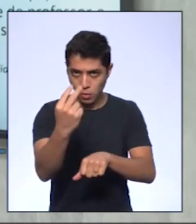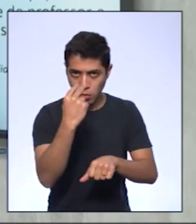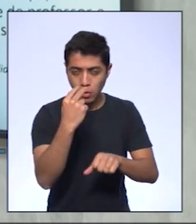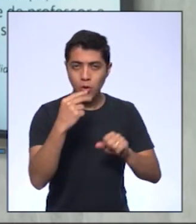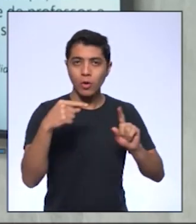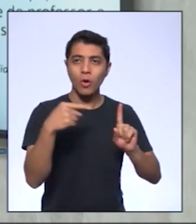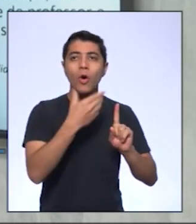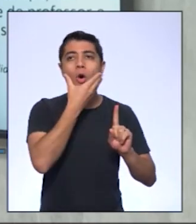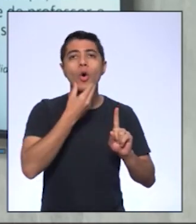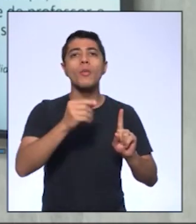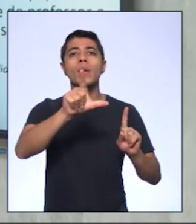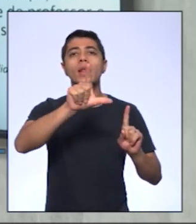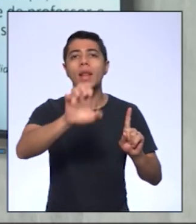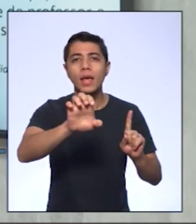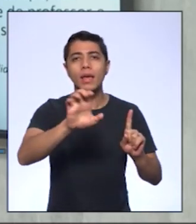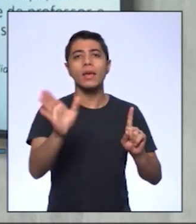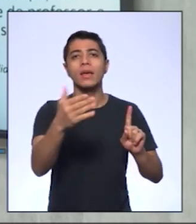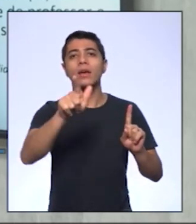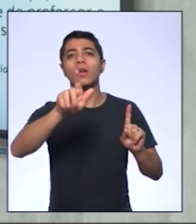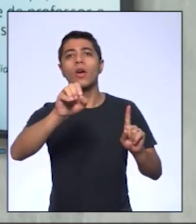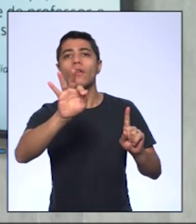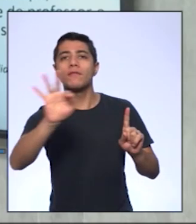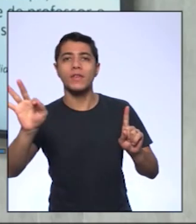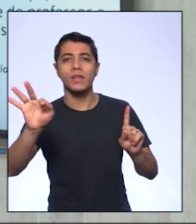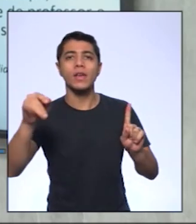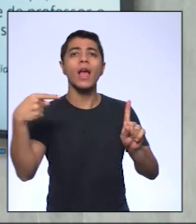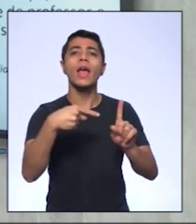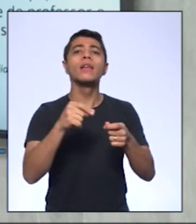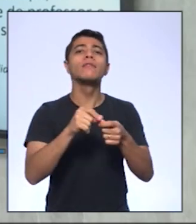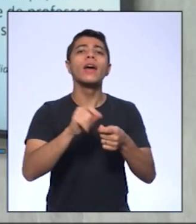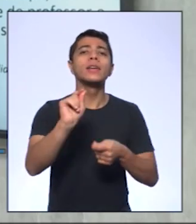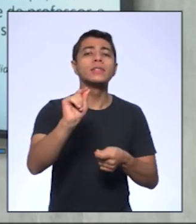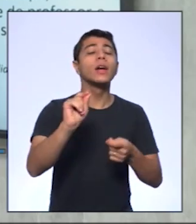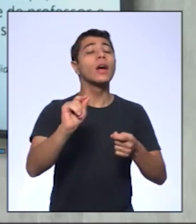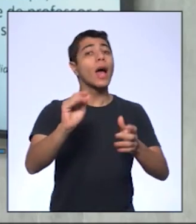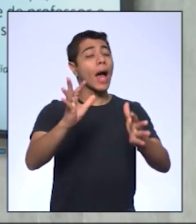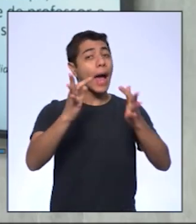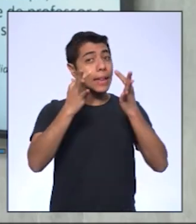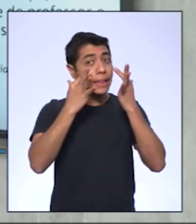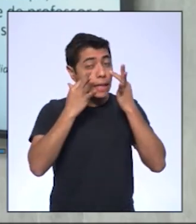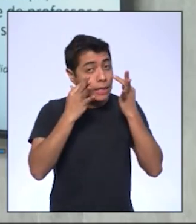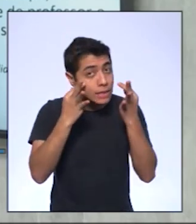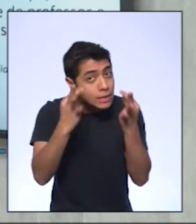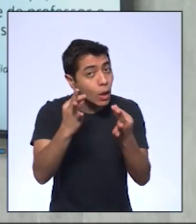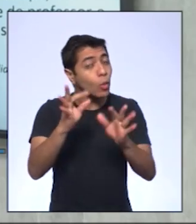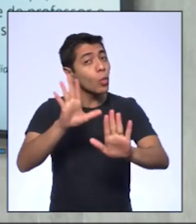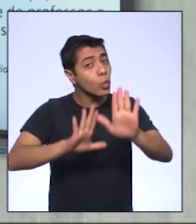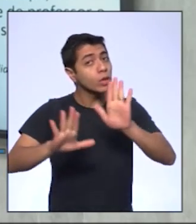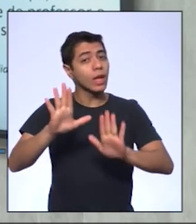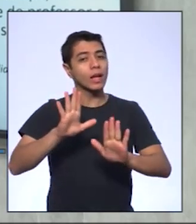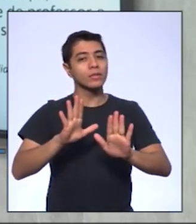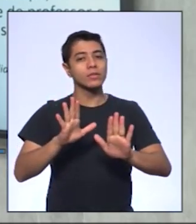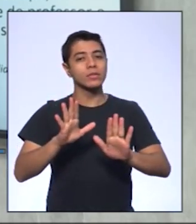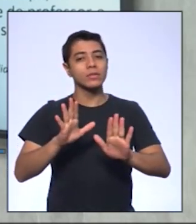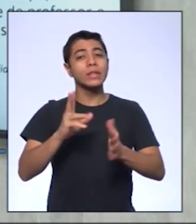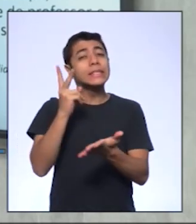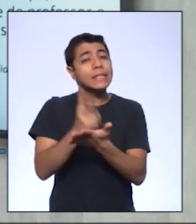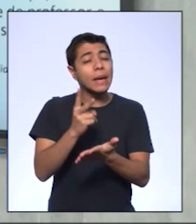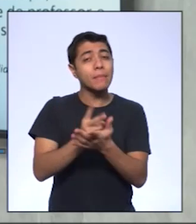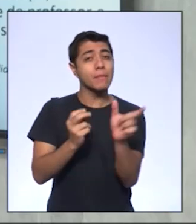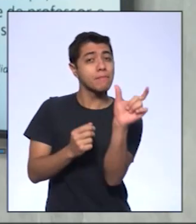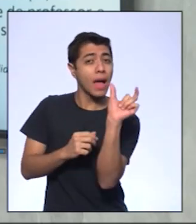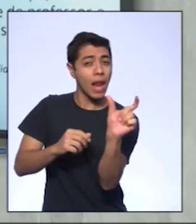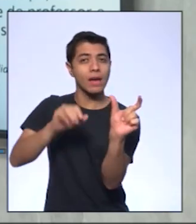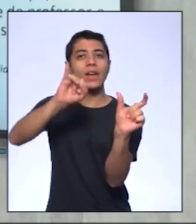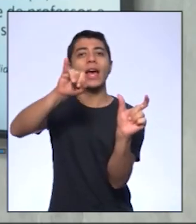fez. Toma muito cuidado toda vez que você pegar um texto, pegar uma questão, e tá falando o termo industrial,